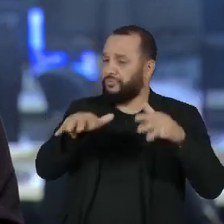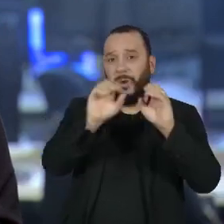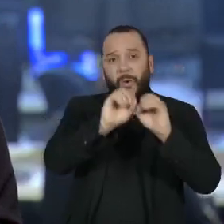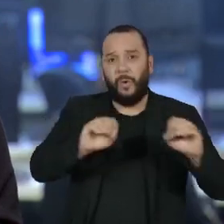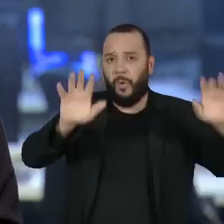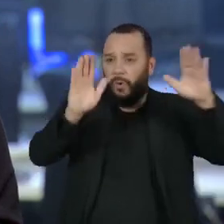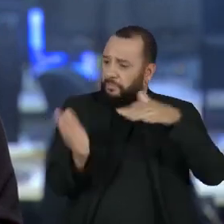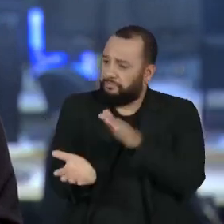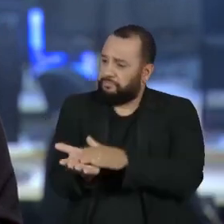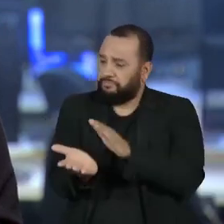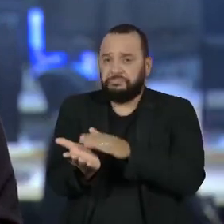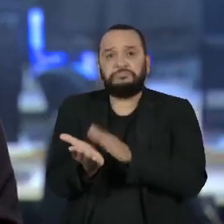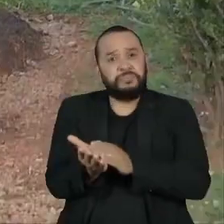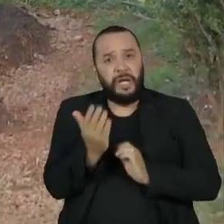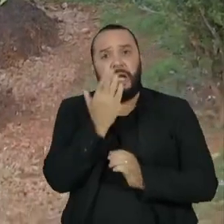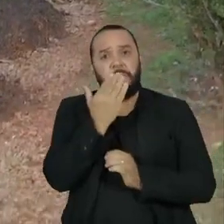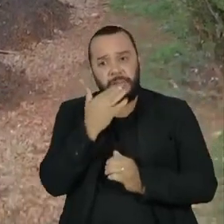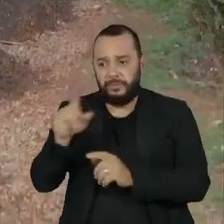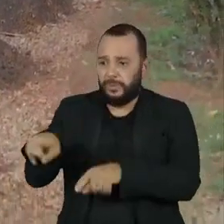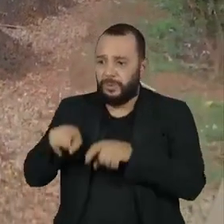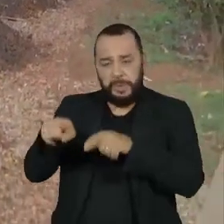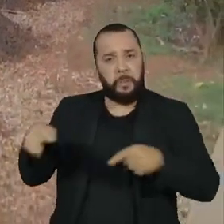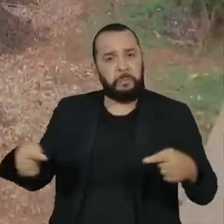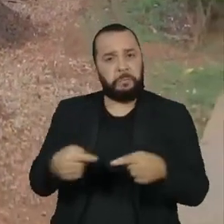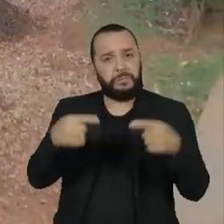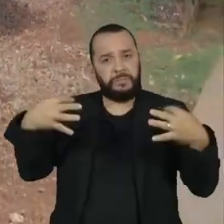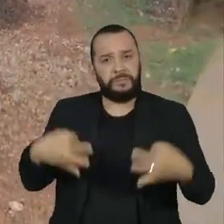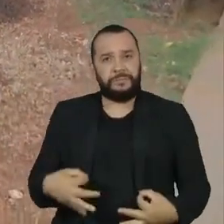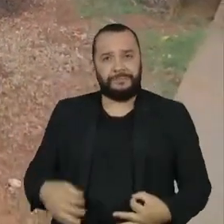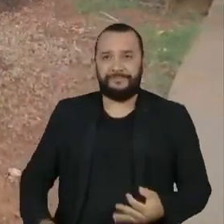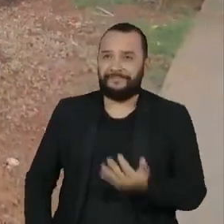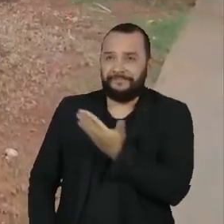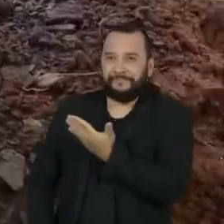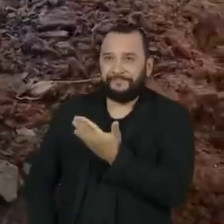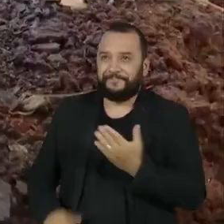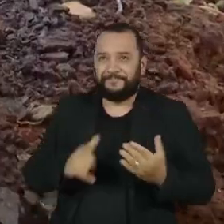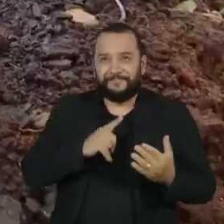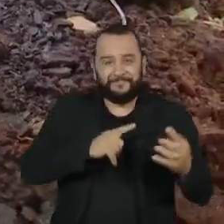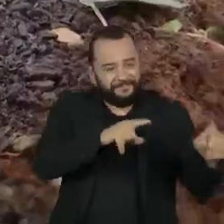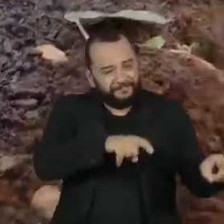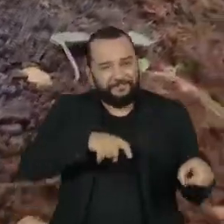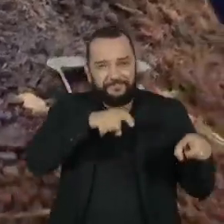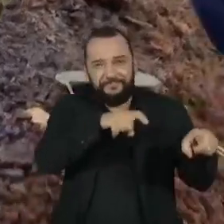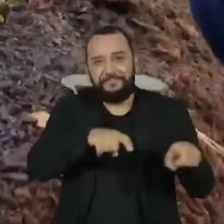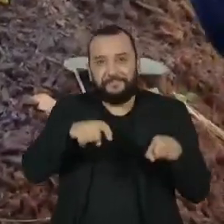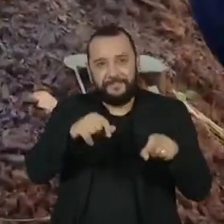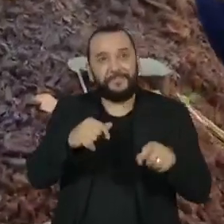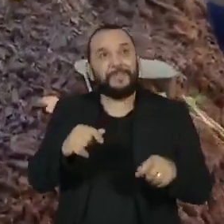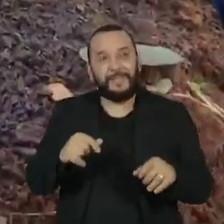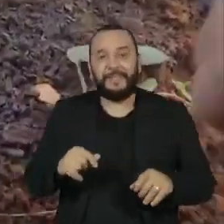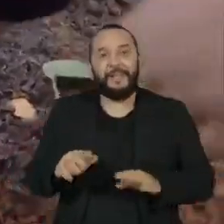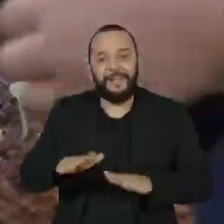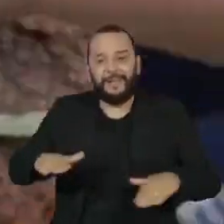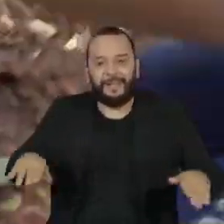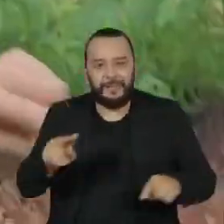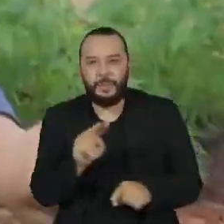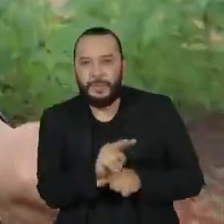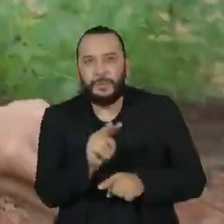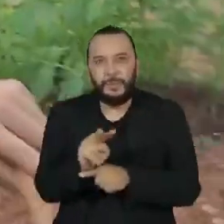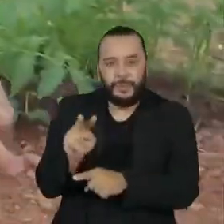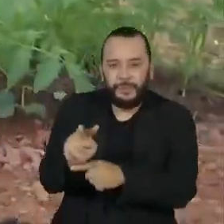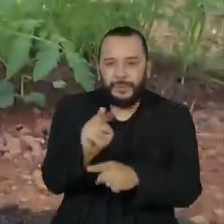para Alimentação e Agricultura. Um jardim que revela uma horta. Uma horta que é cuidada por pequenas